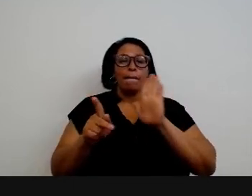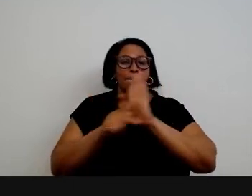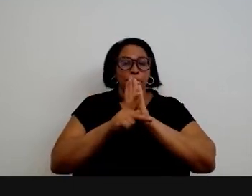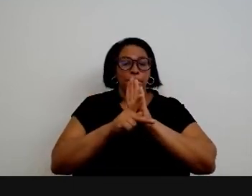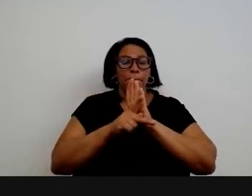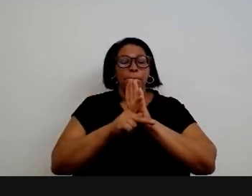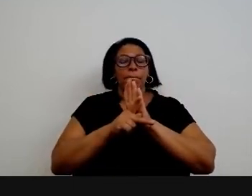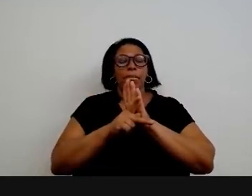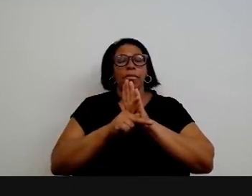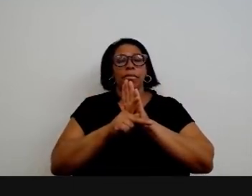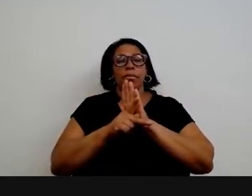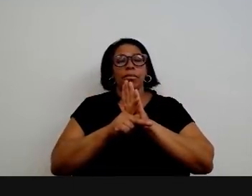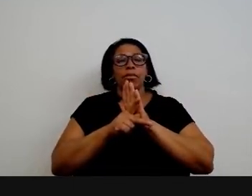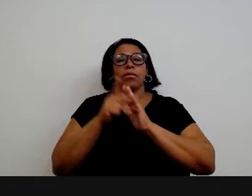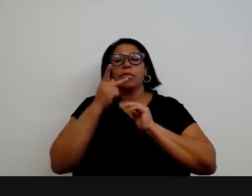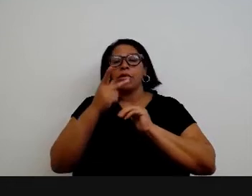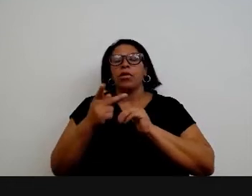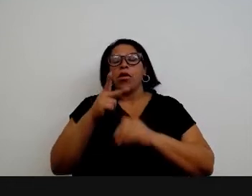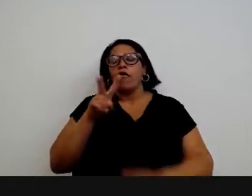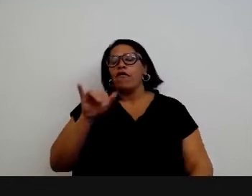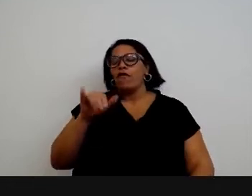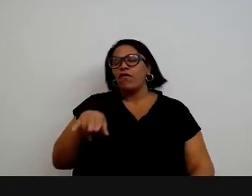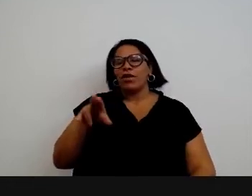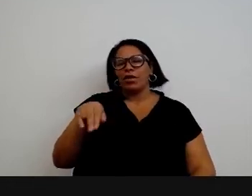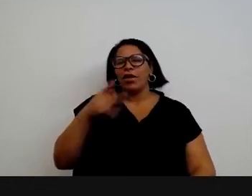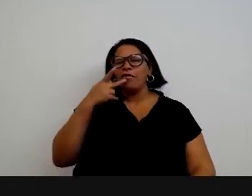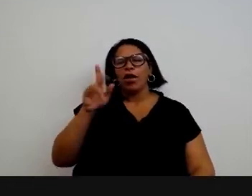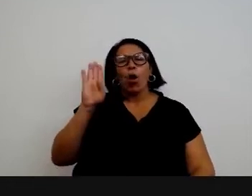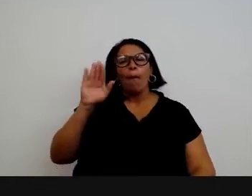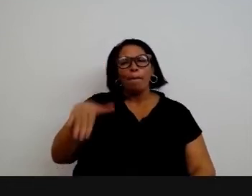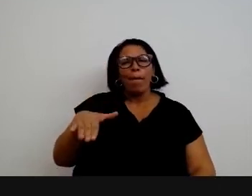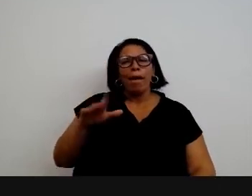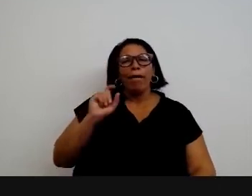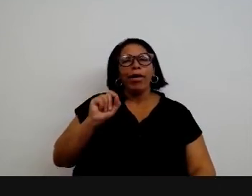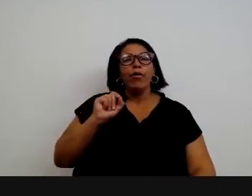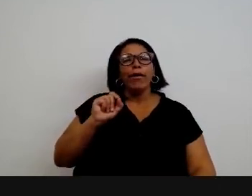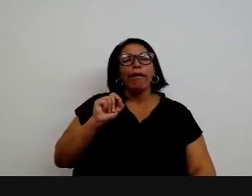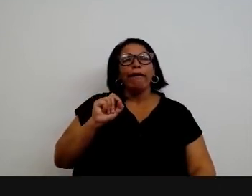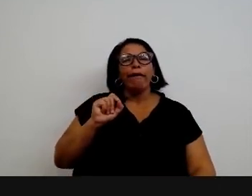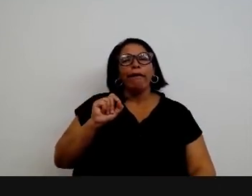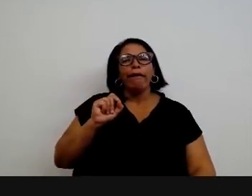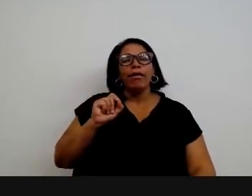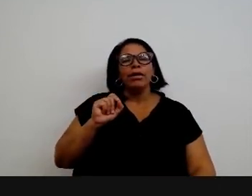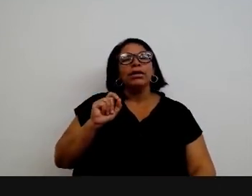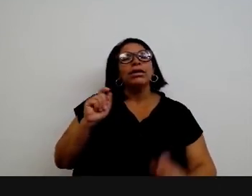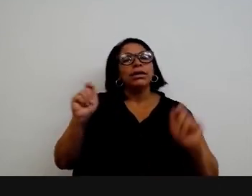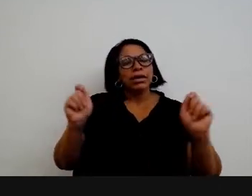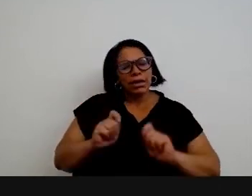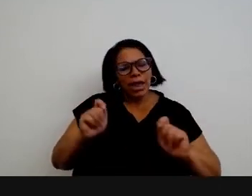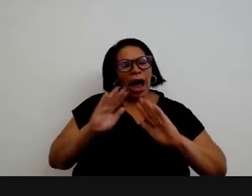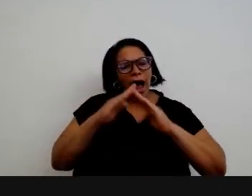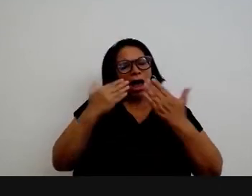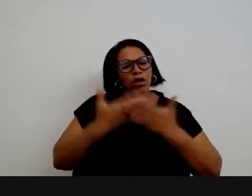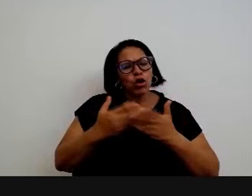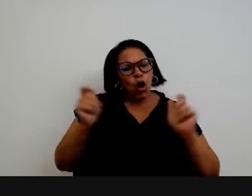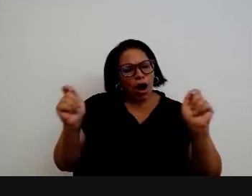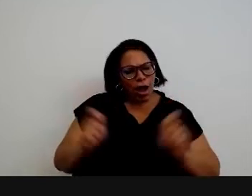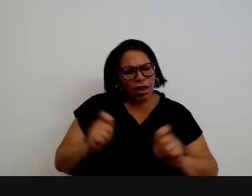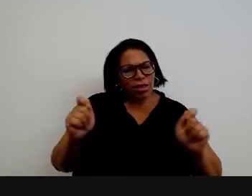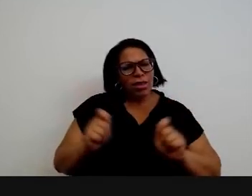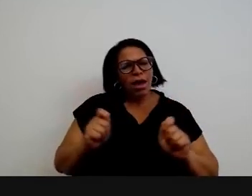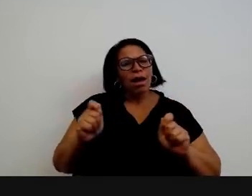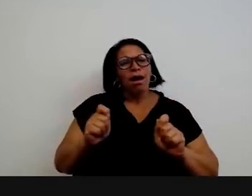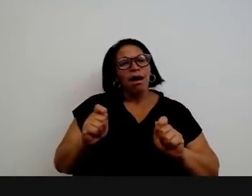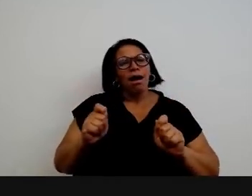composição, como muito bem disse o Vini, que propicia e o obriga até